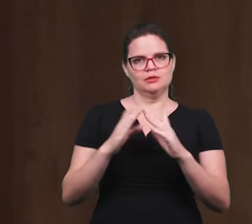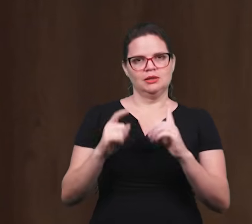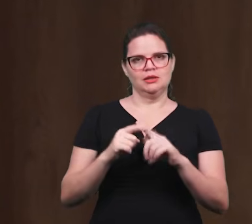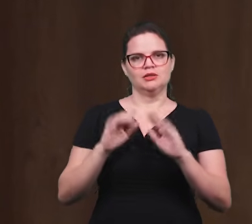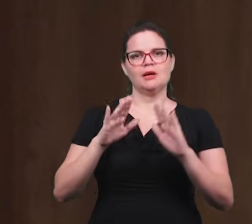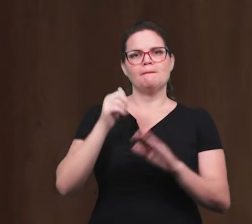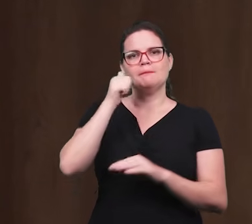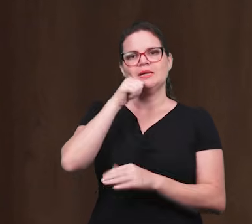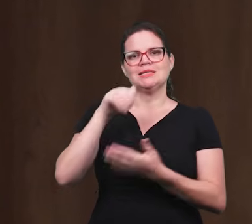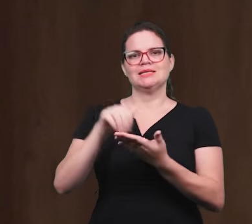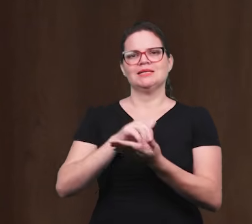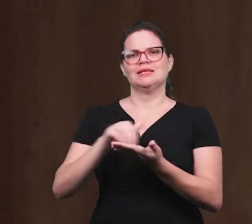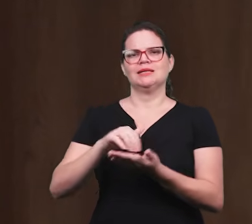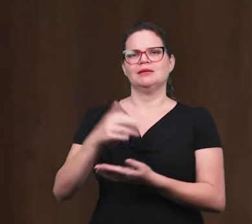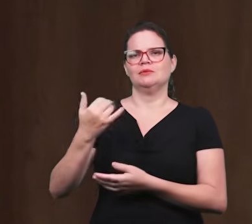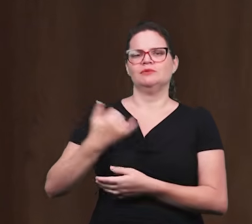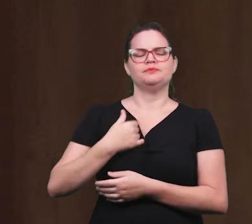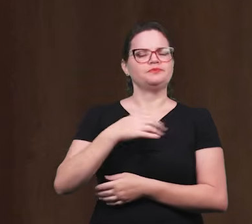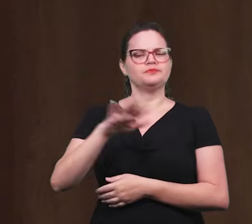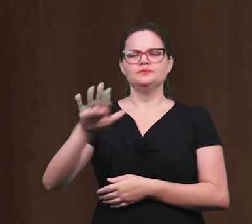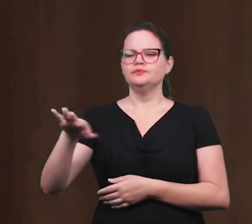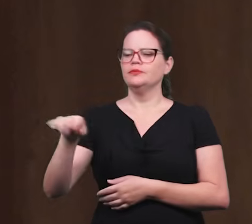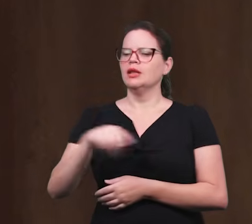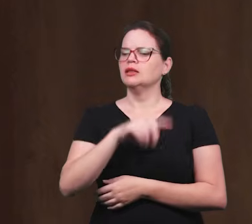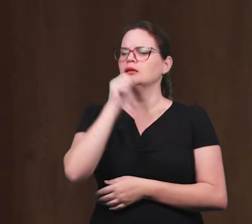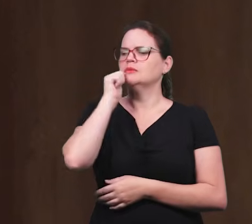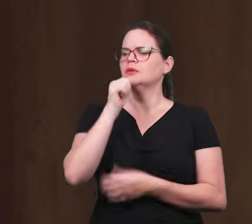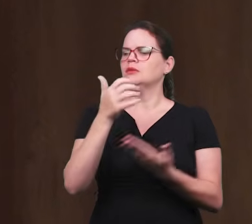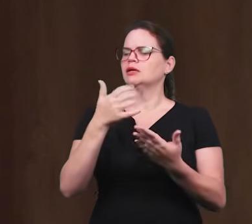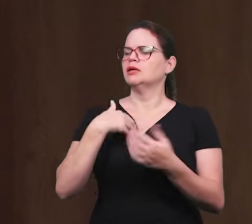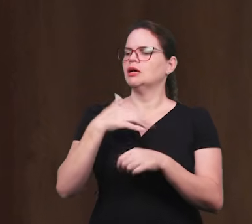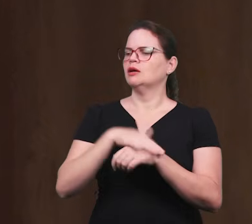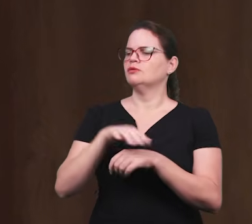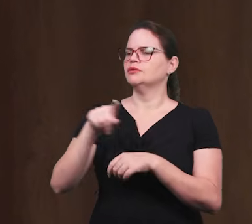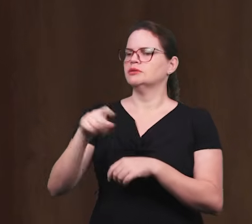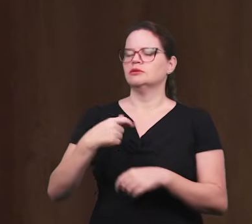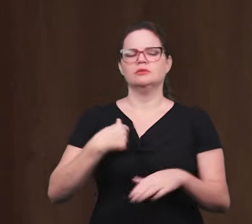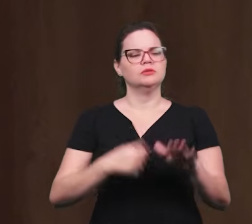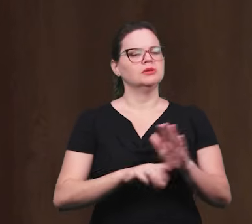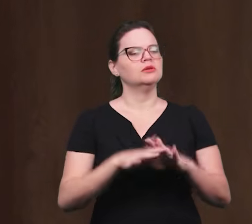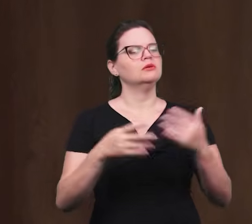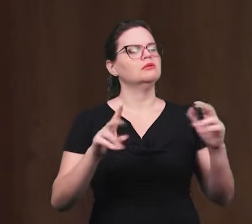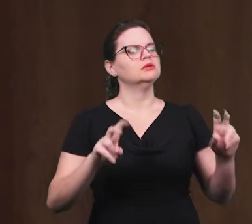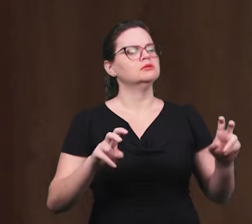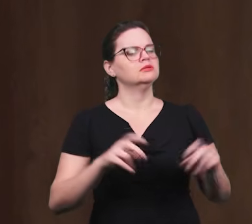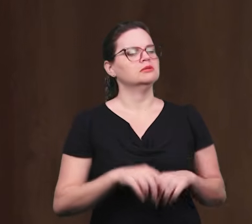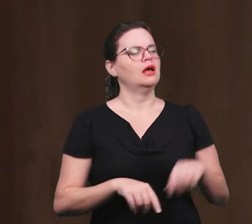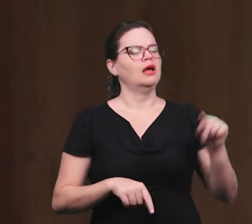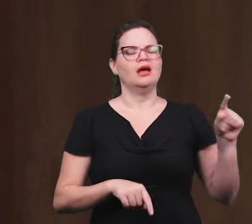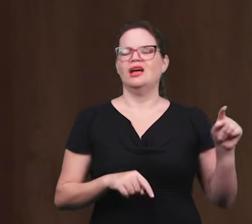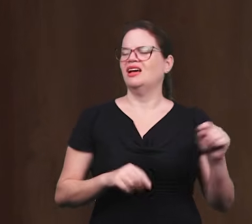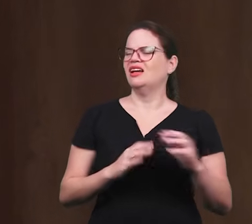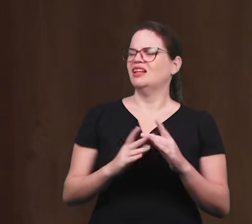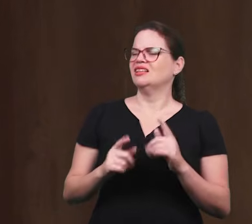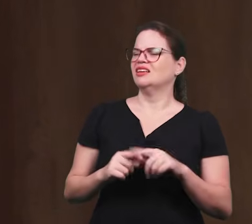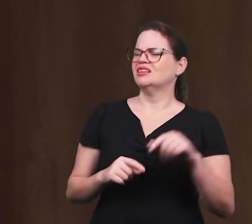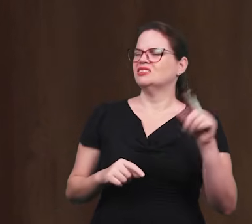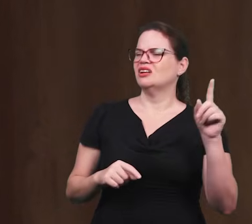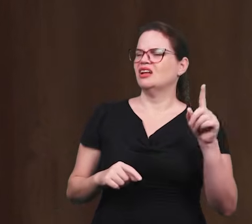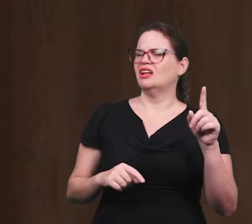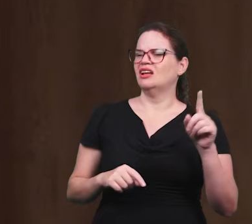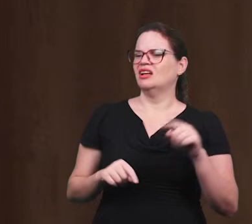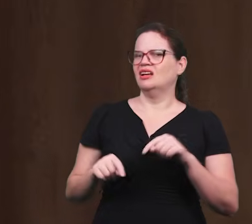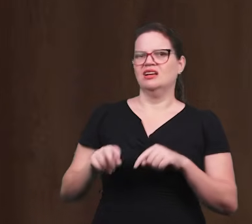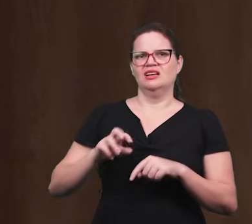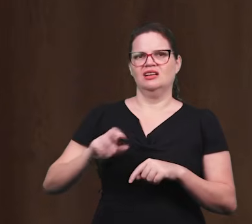secretária chegou assim, coronel, tem uma senhora aqui que disse que quer conversar com o senhor. Aí eu falei assim, qual o assunto? Não, porque ela é da igreja lá, coisa. Na verdade ela